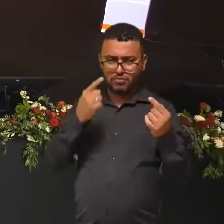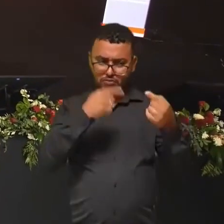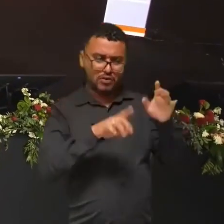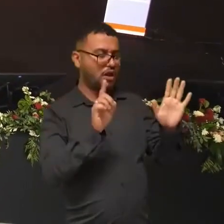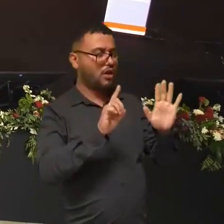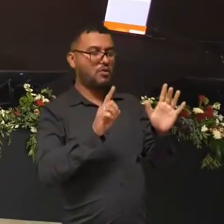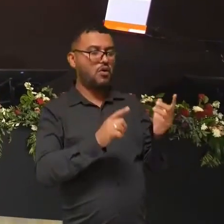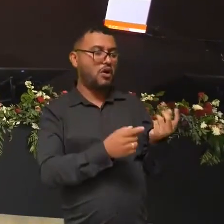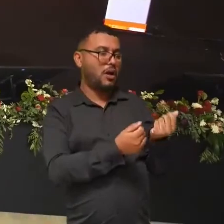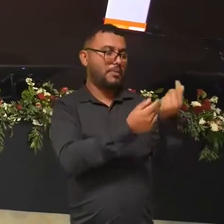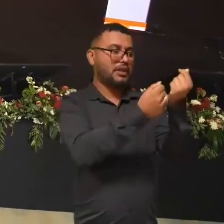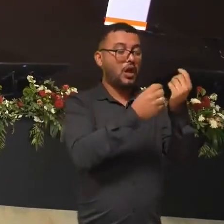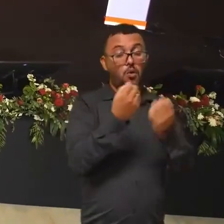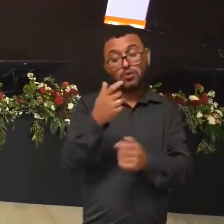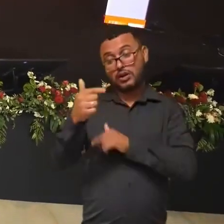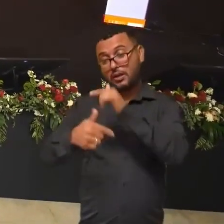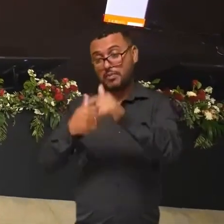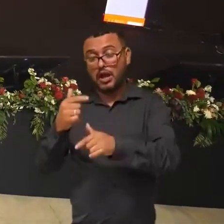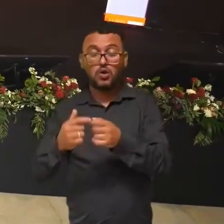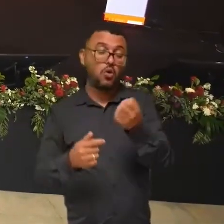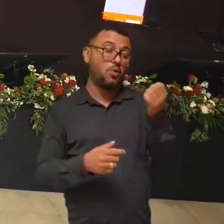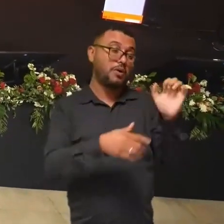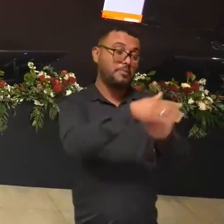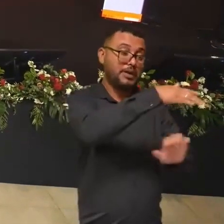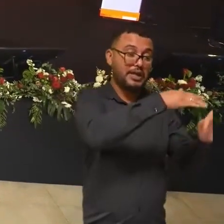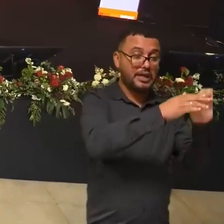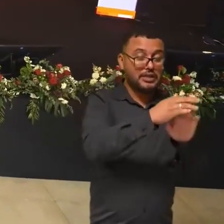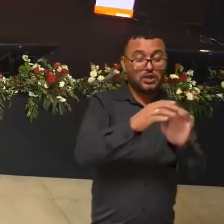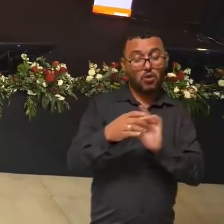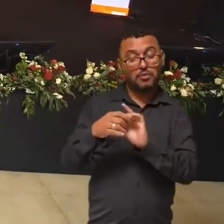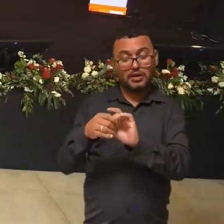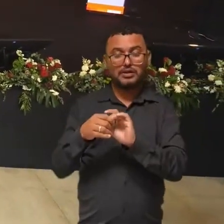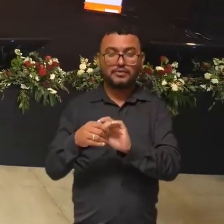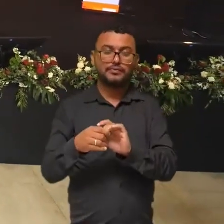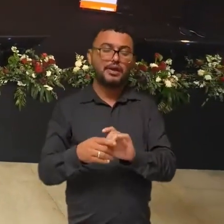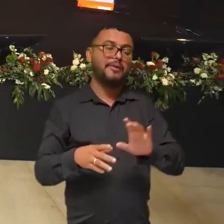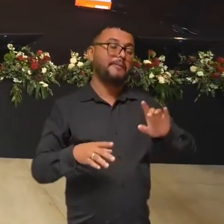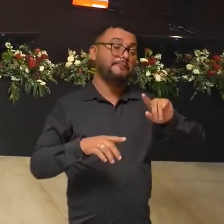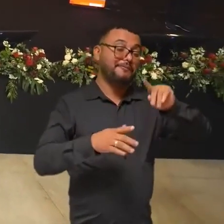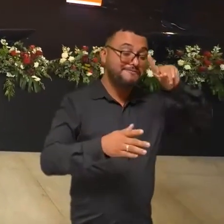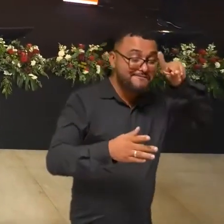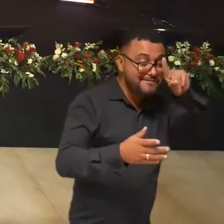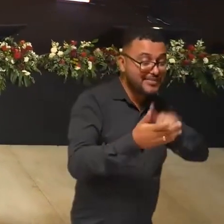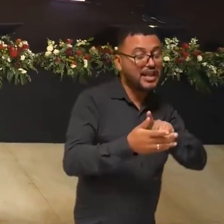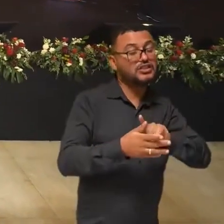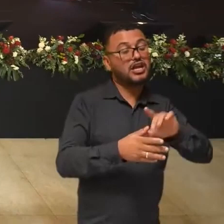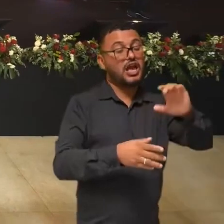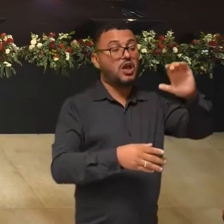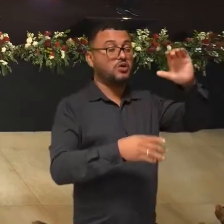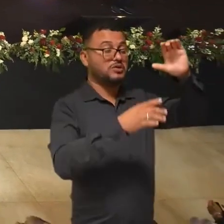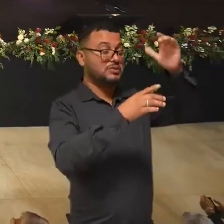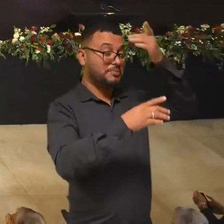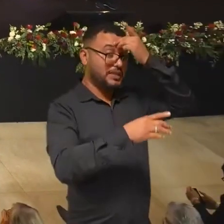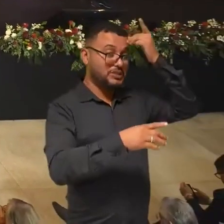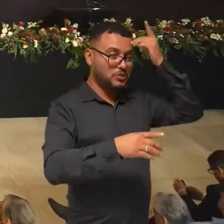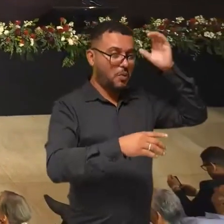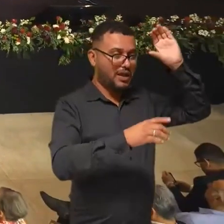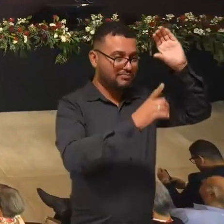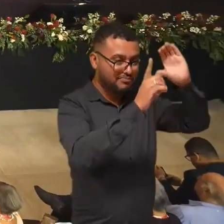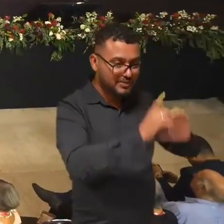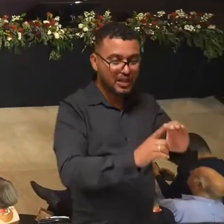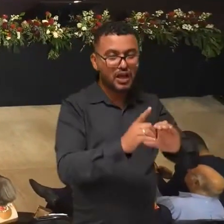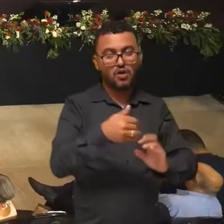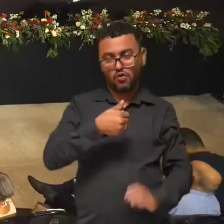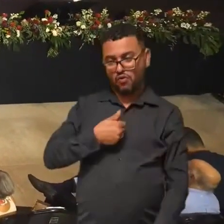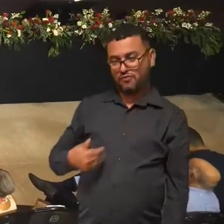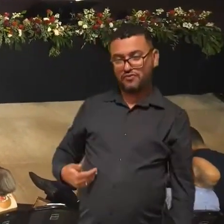corporações e trabalhadores. É entre Estado e cidadãos, é entre sociedade e governantes. A